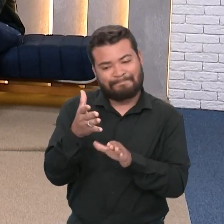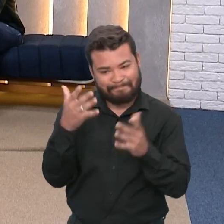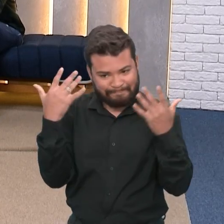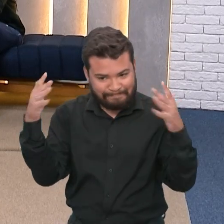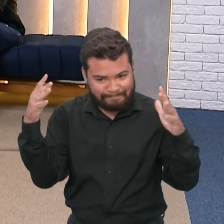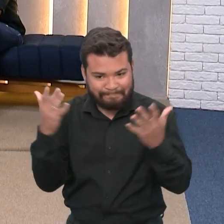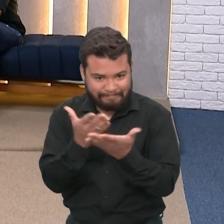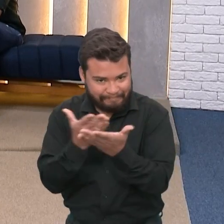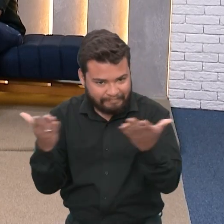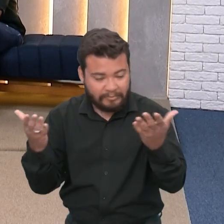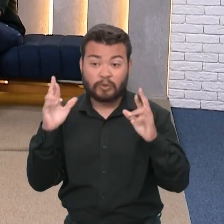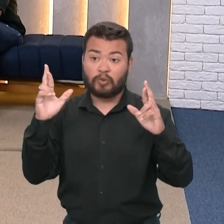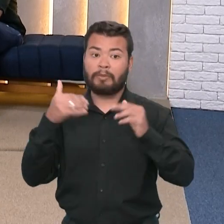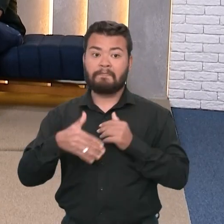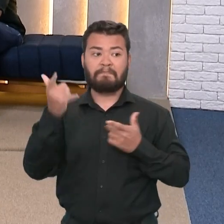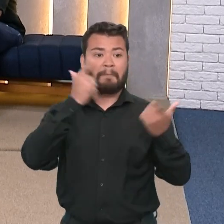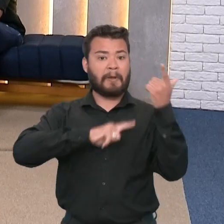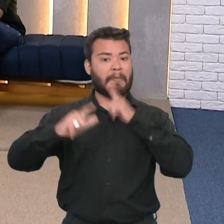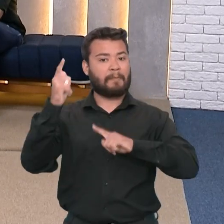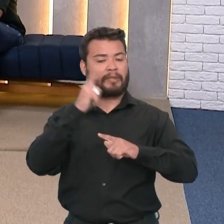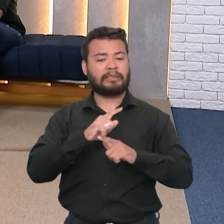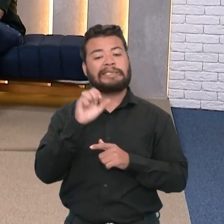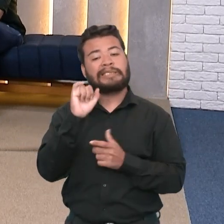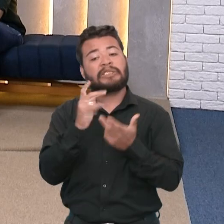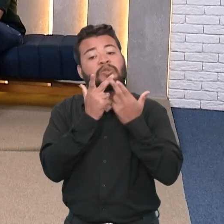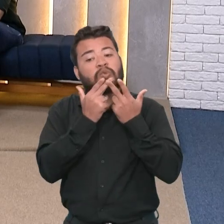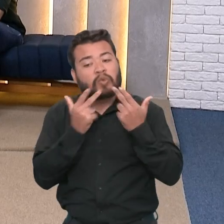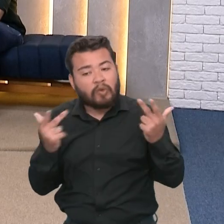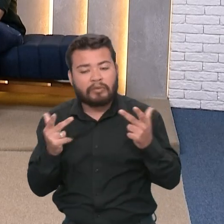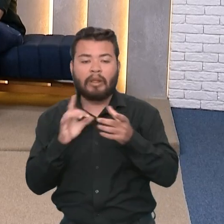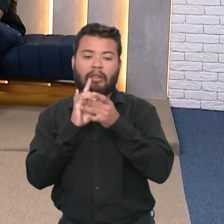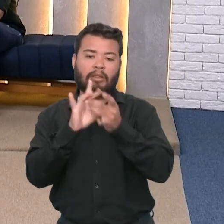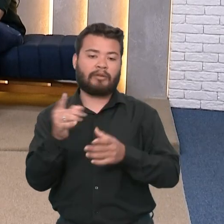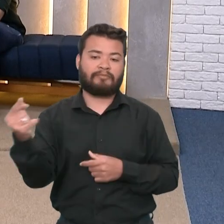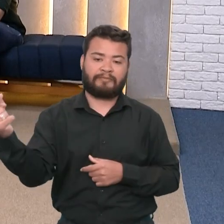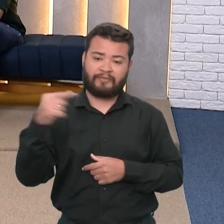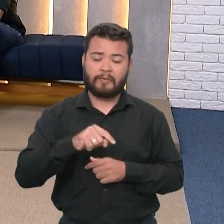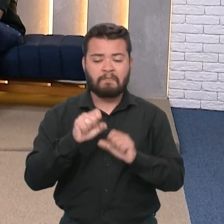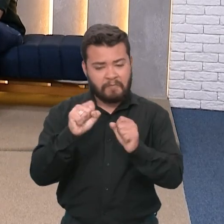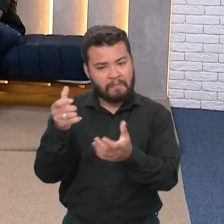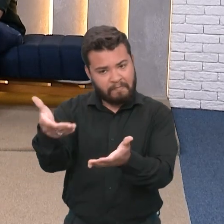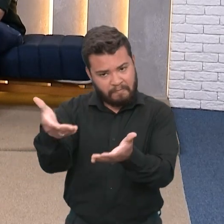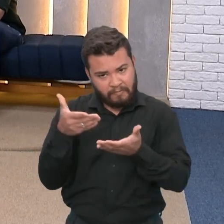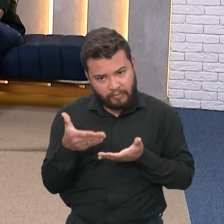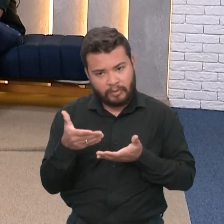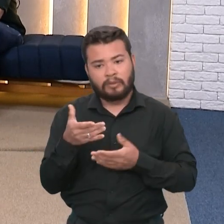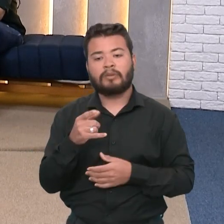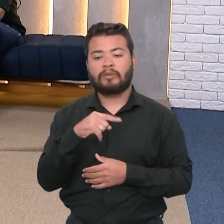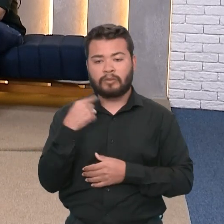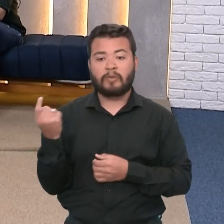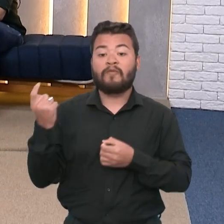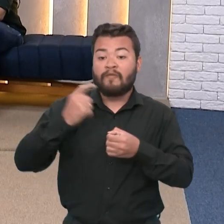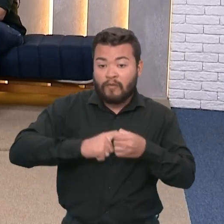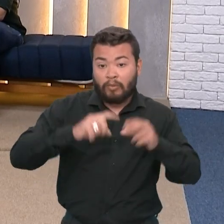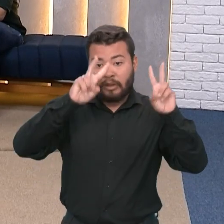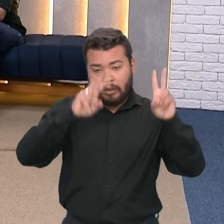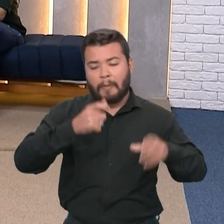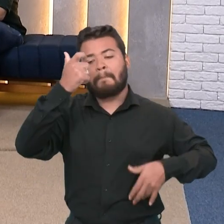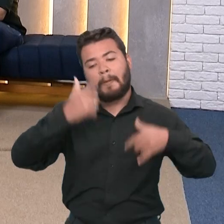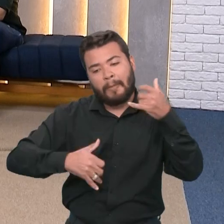aí é essa nossa torcida. Qualquer novidade a gente está aqui, inclusive, tragam para a gente, é só passar que a gente volta com esse assunto